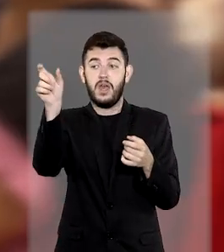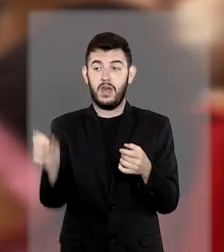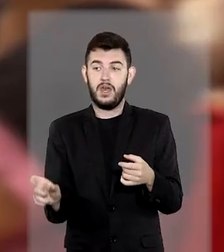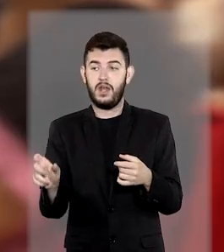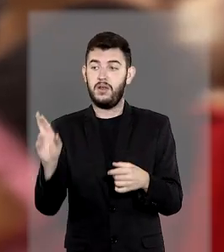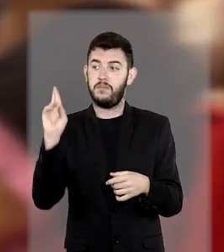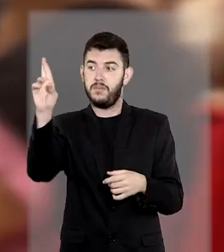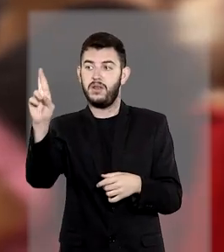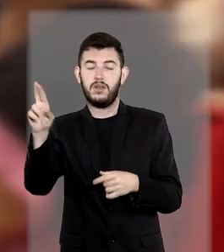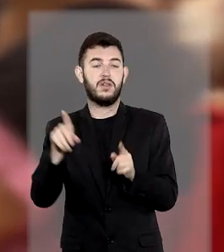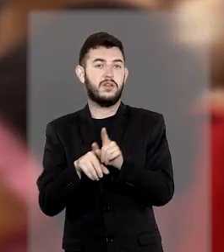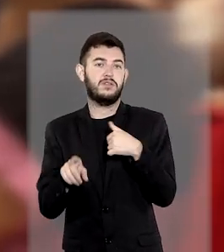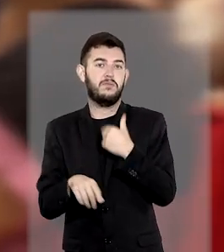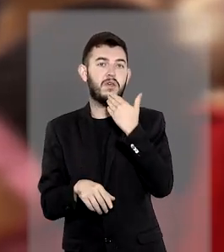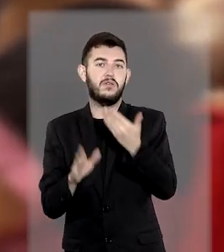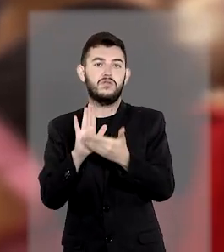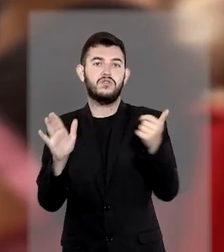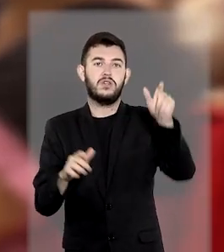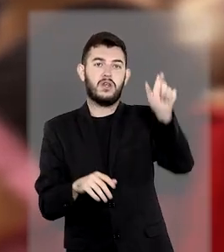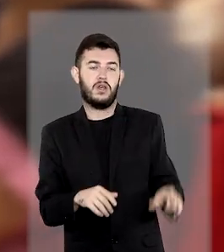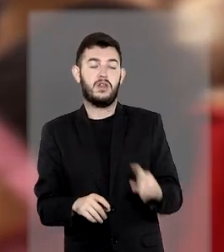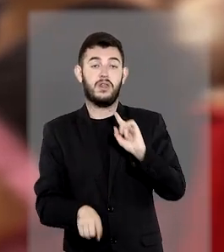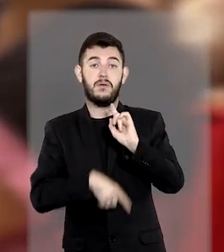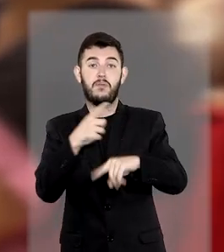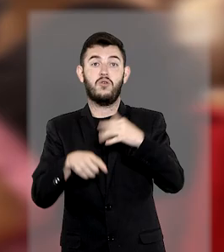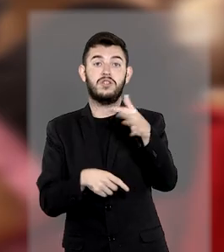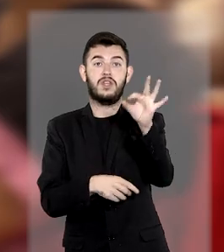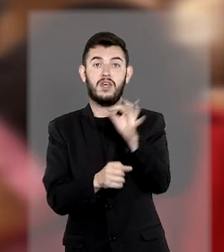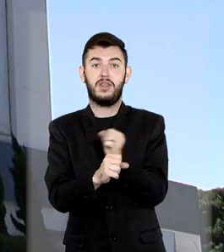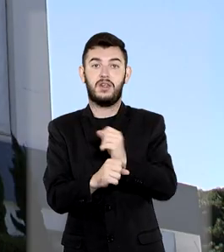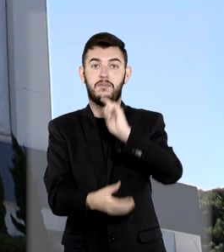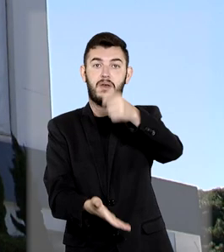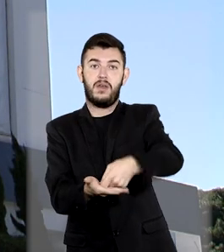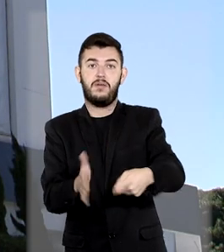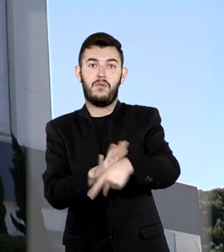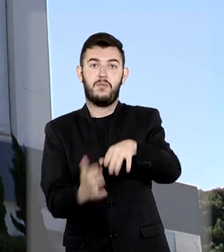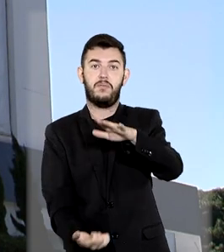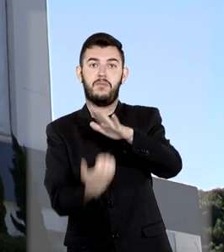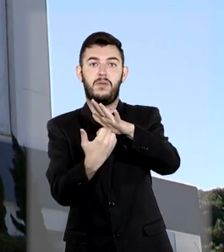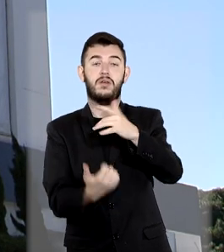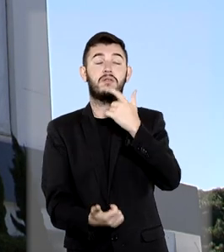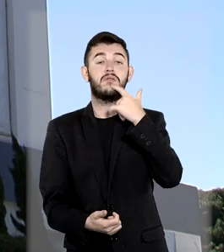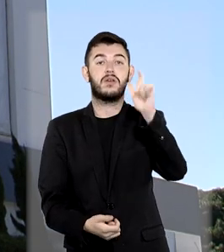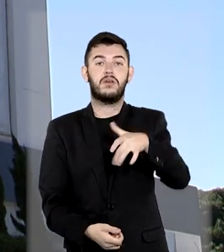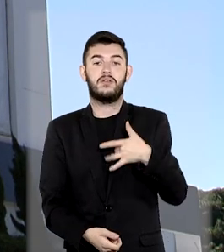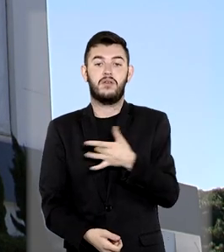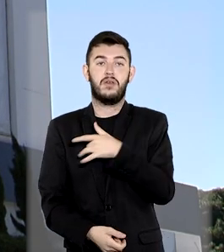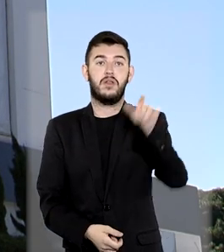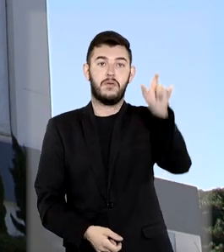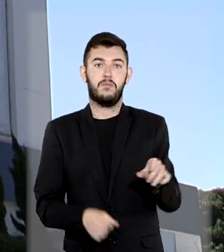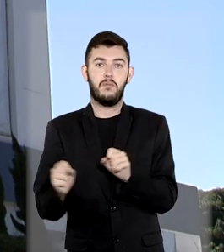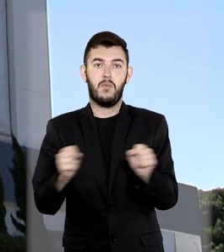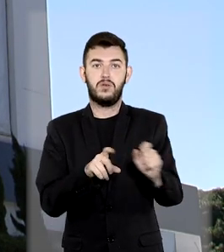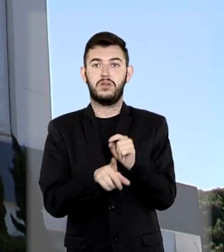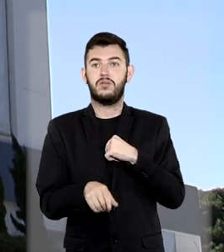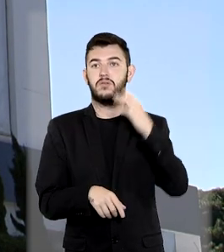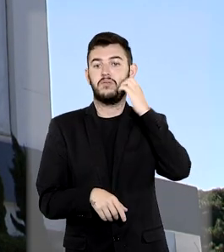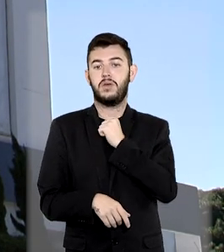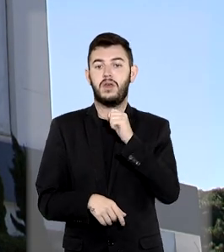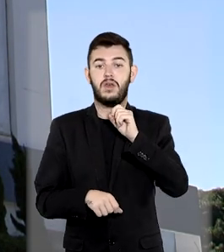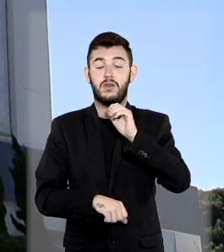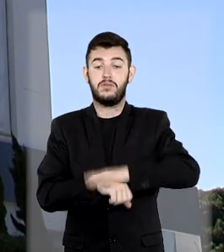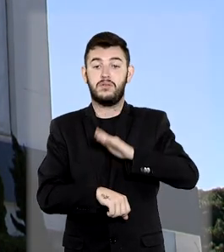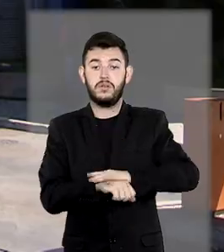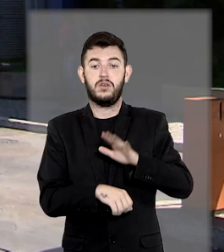a pedido do titular, depois de mais de 10 anos de contribuição, tem o direito de assumir a titularidade do plano de saúde coletivo